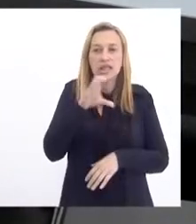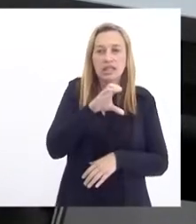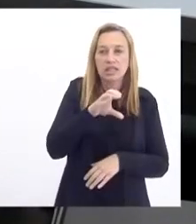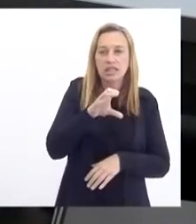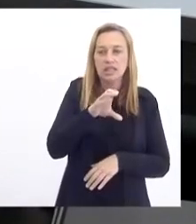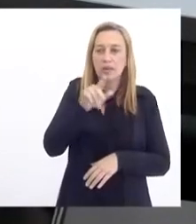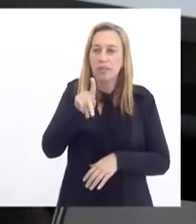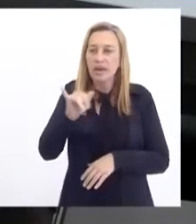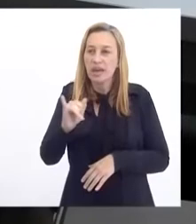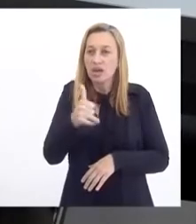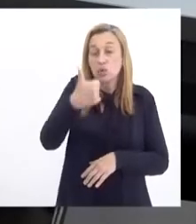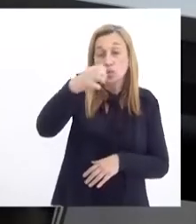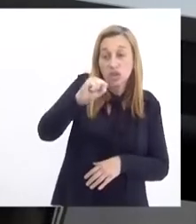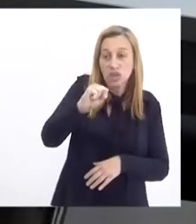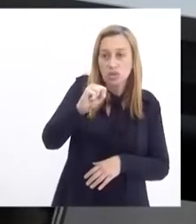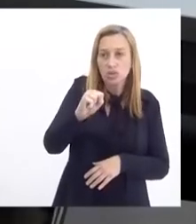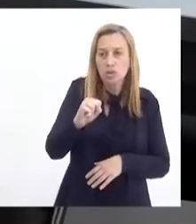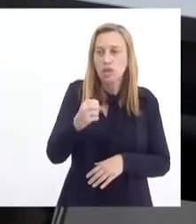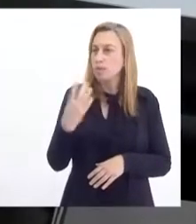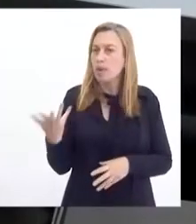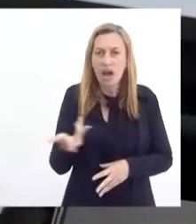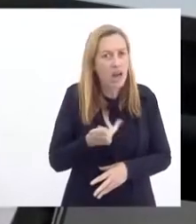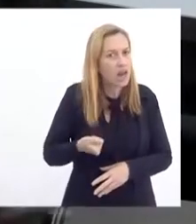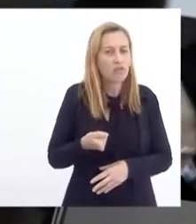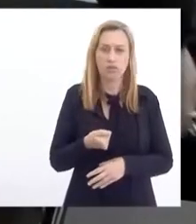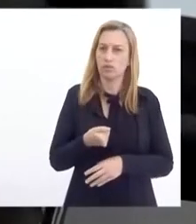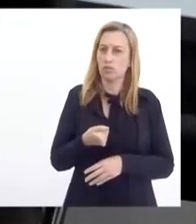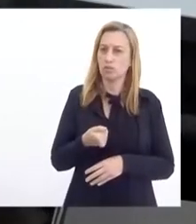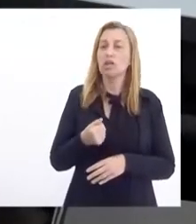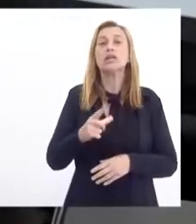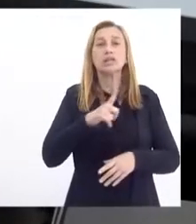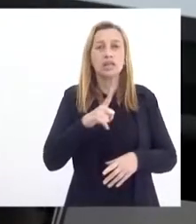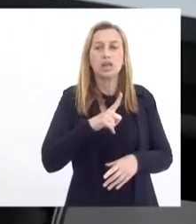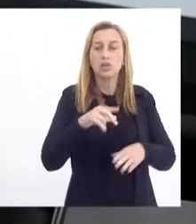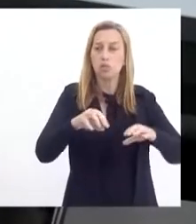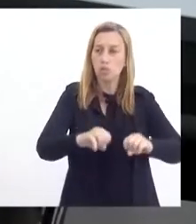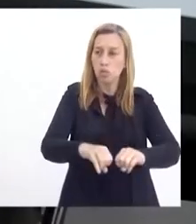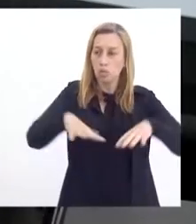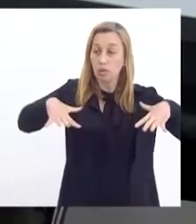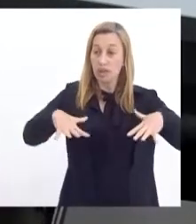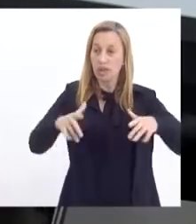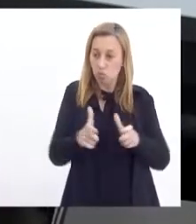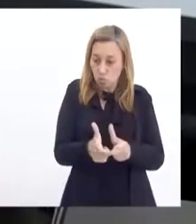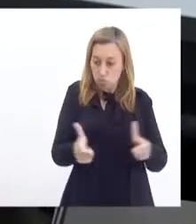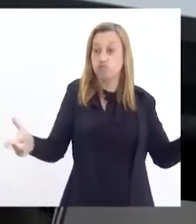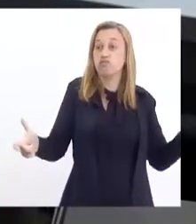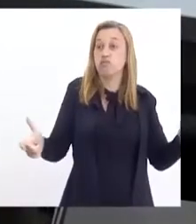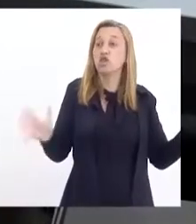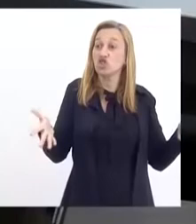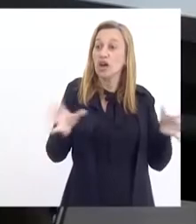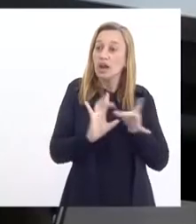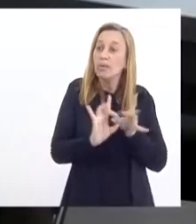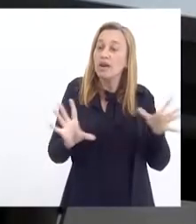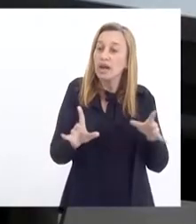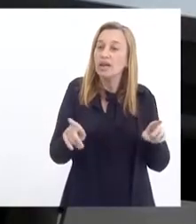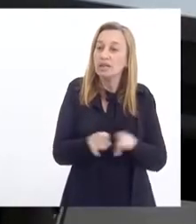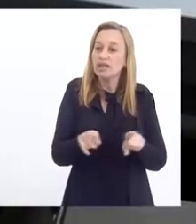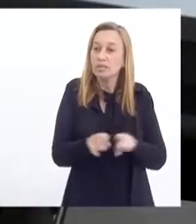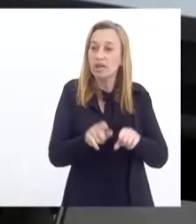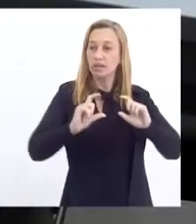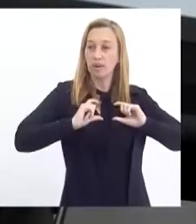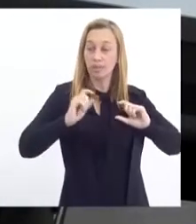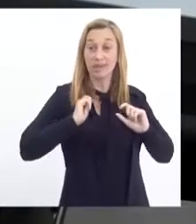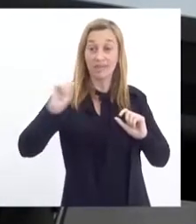no 18, que é maravilhoso. Tem o plenário, que é imenso, que já está liberado, inclusive, para dar